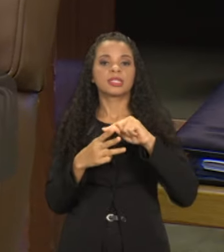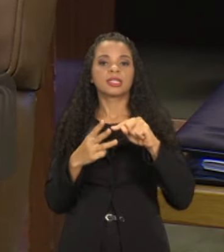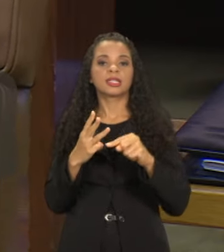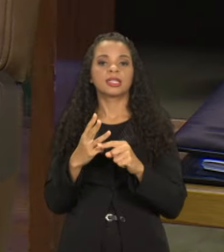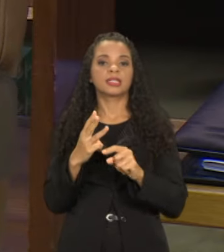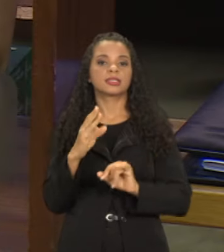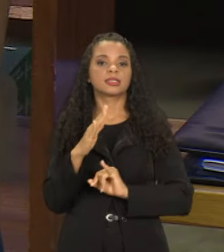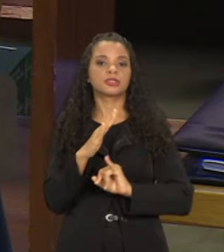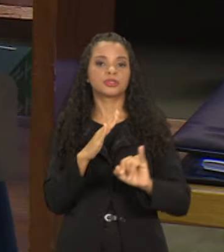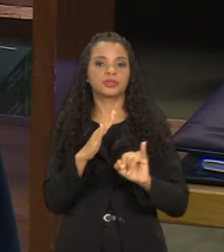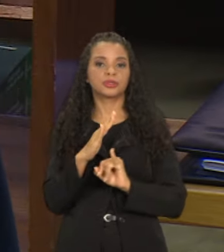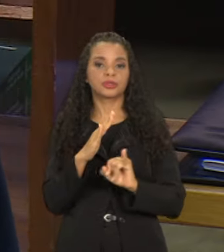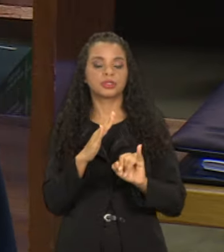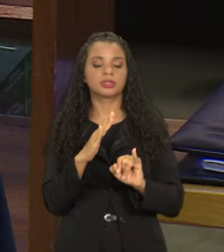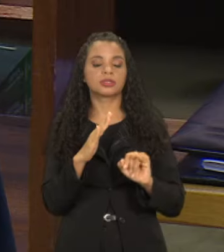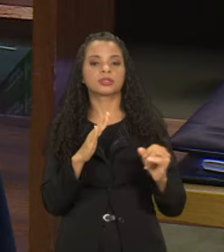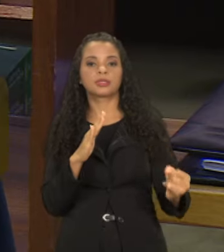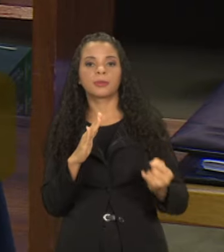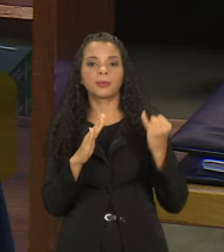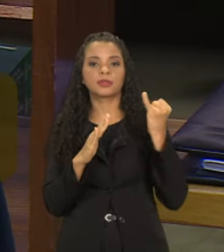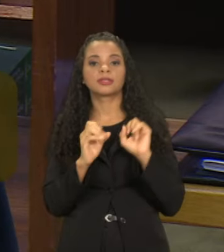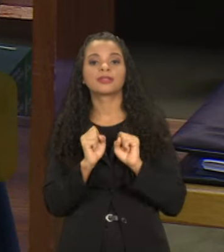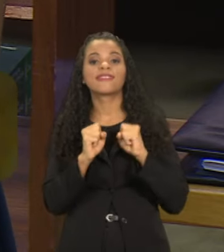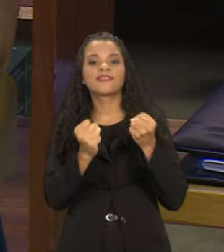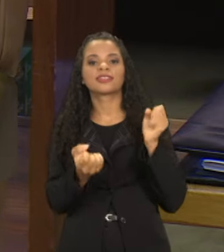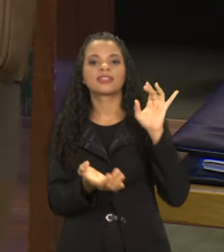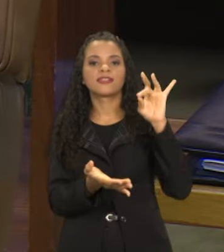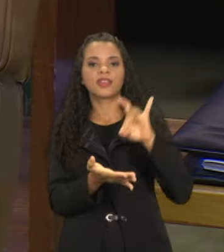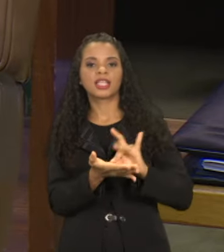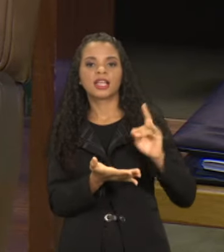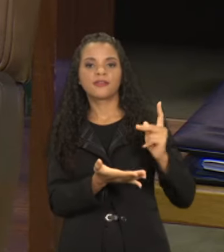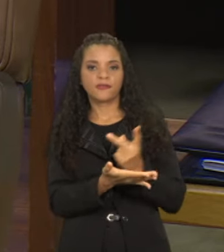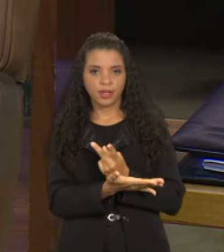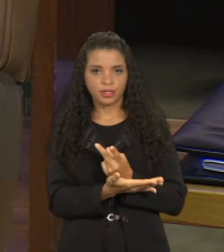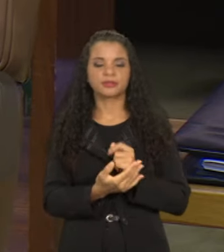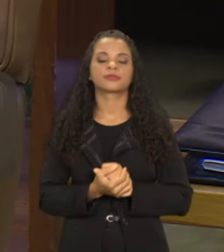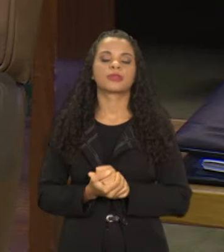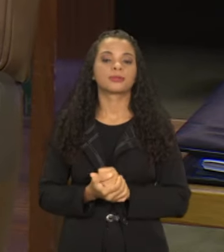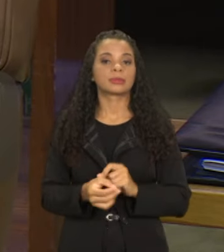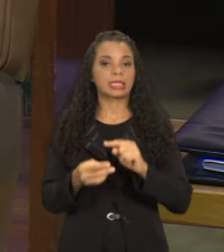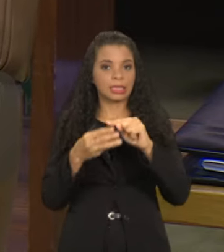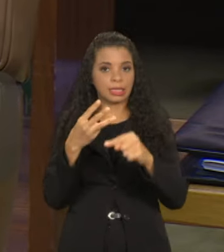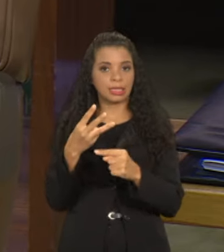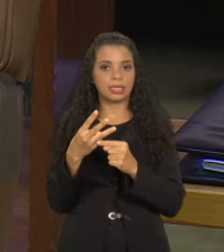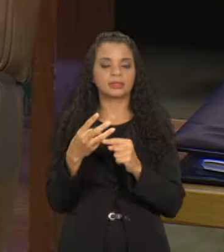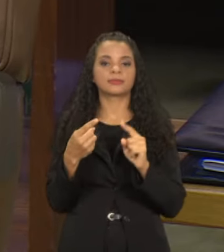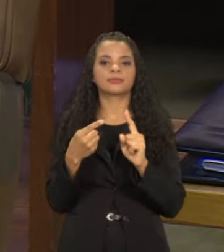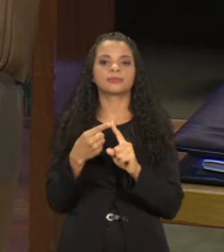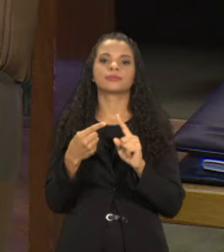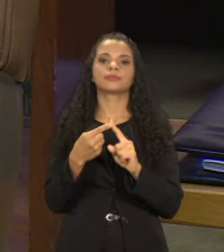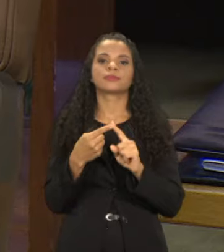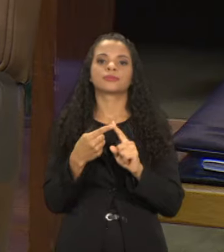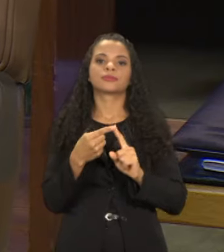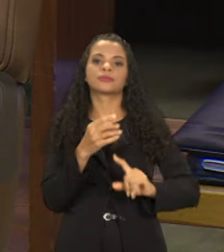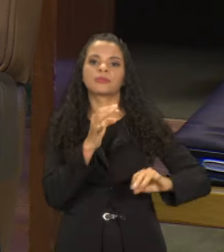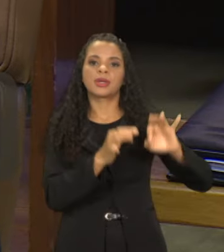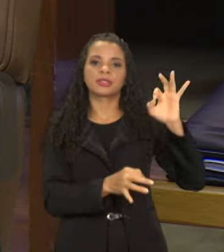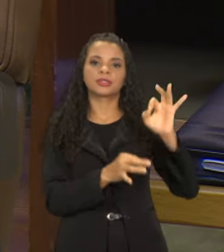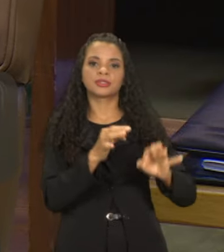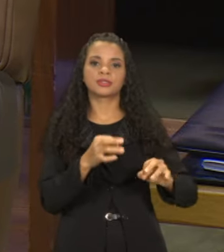fundamentais na defesa da verdade factual. Três instituições. a magistratura,